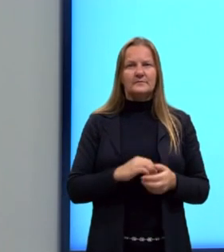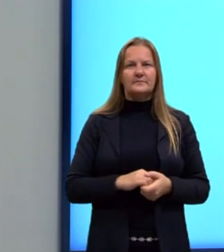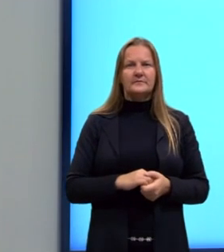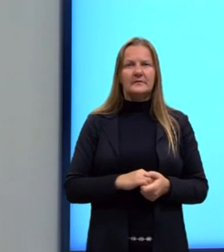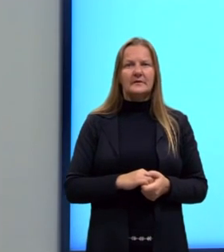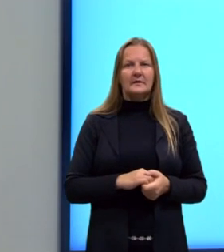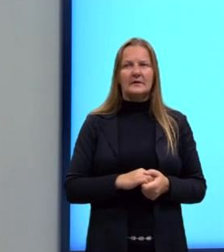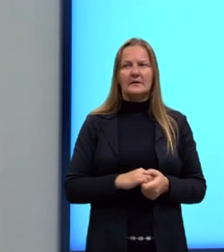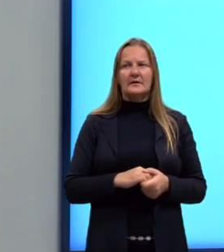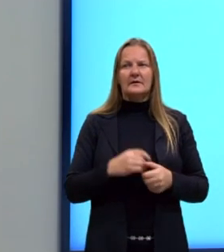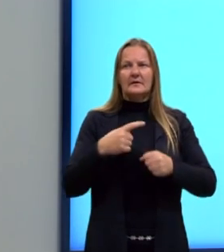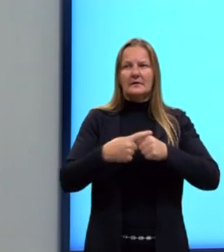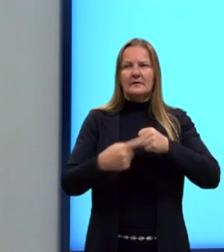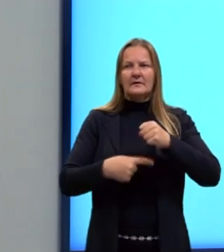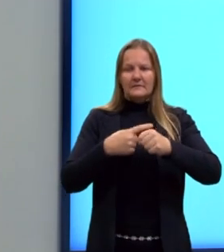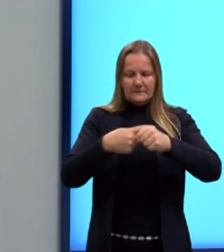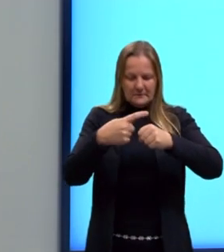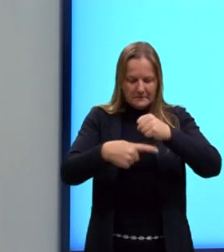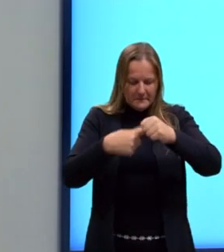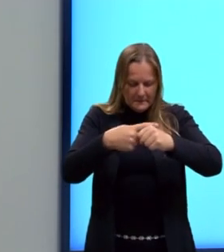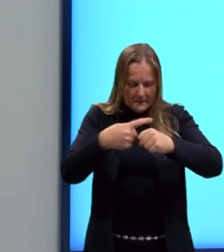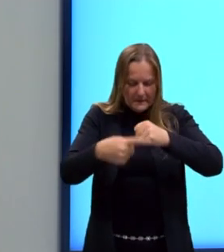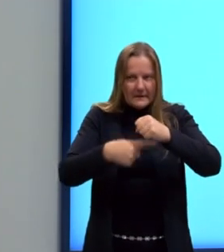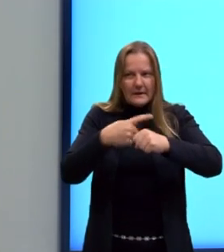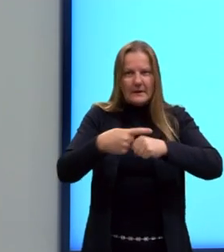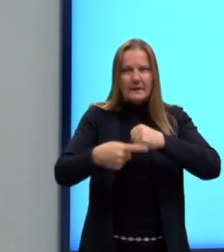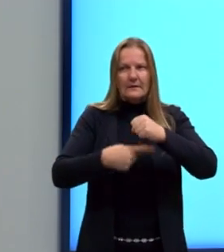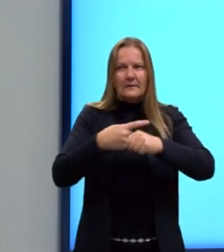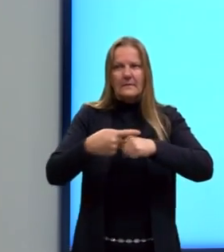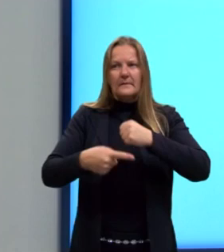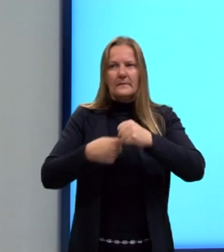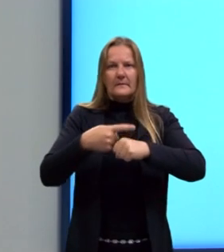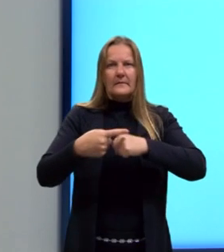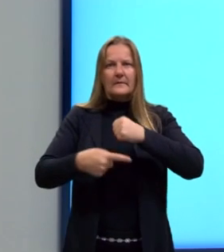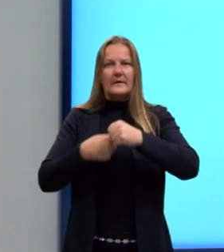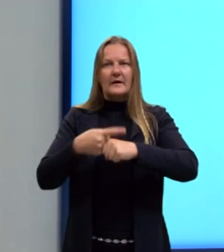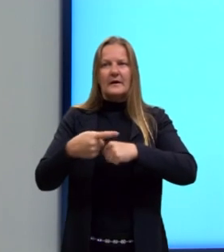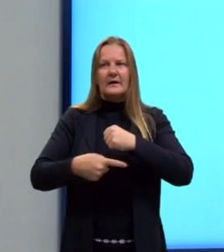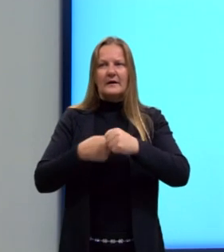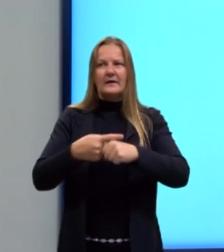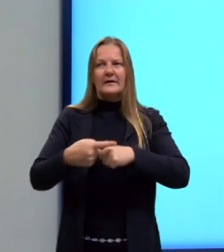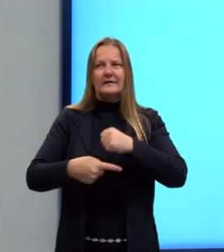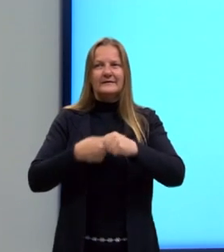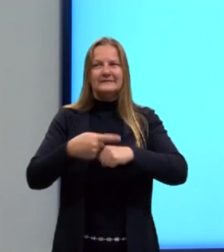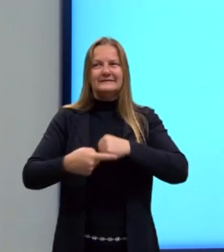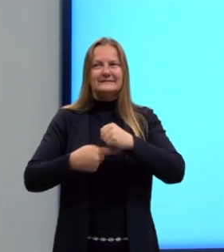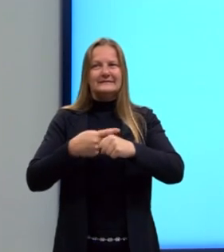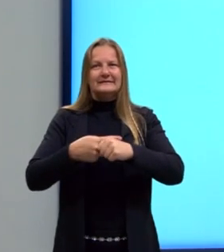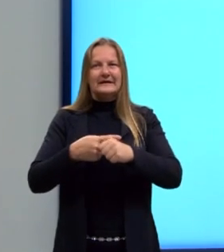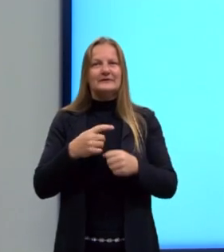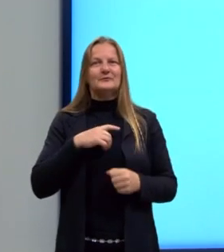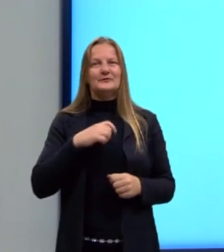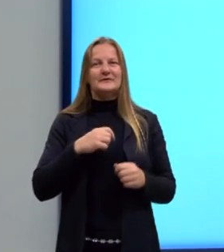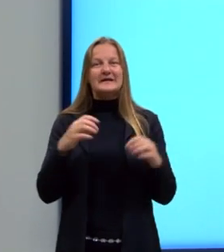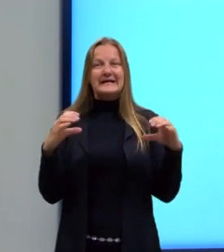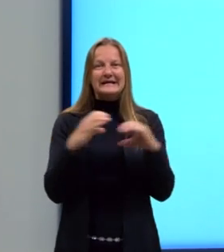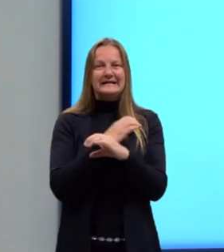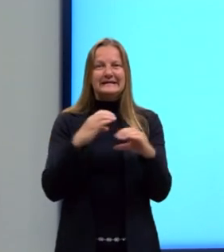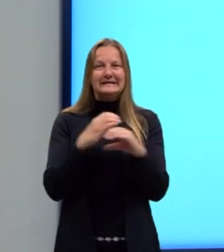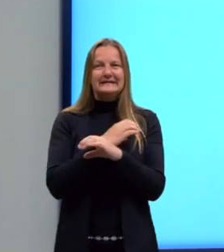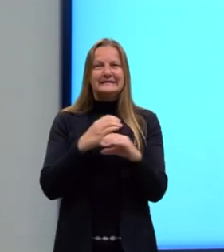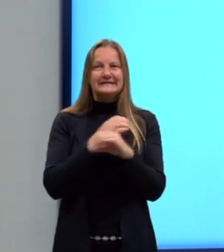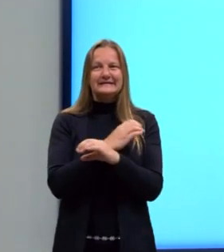átomos inteiros a gente não consegue fazer essa troca tá diminuição do número de prótons nos pelos do